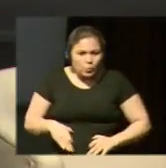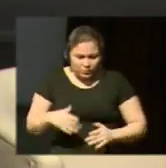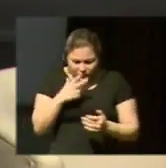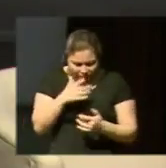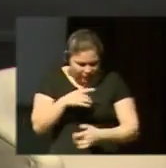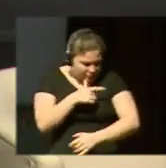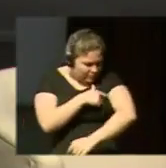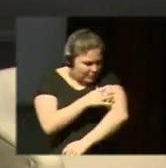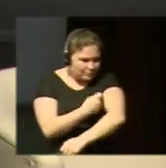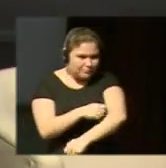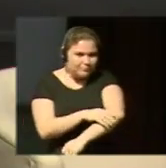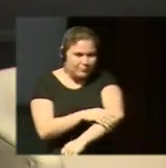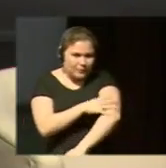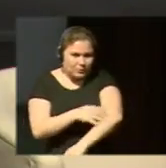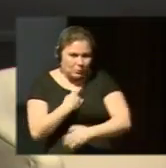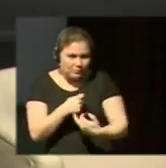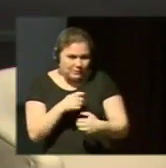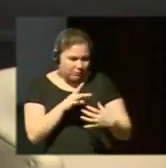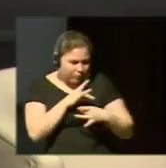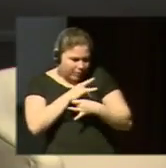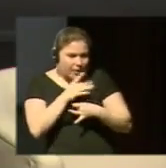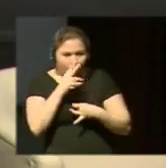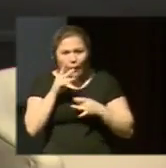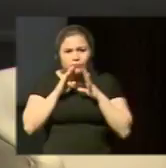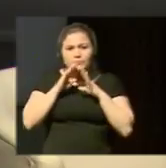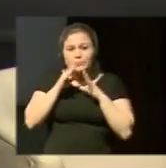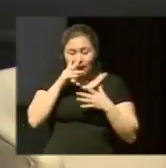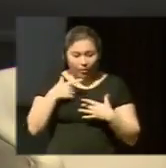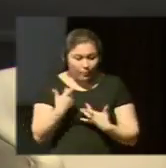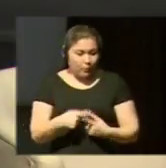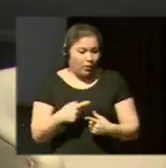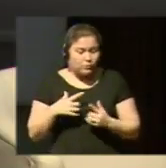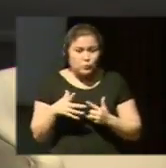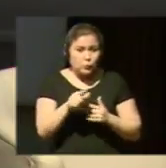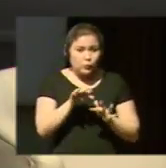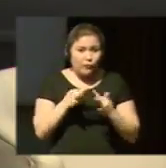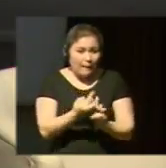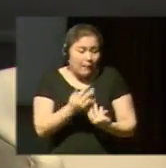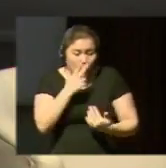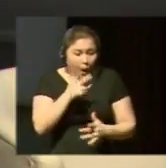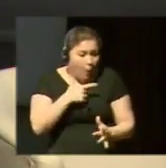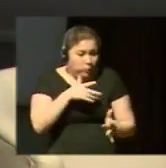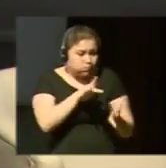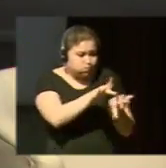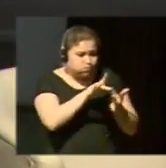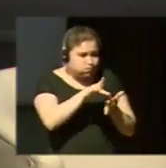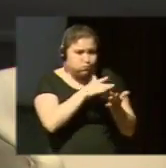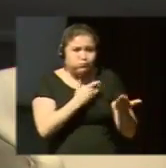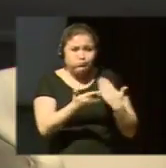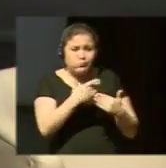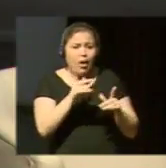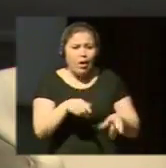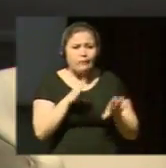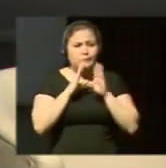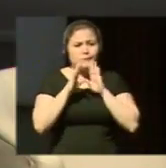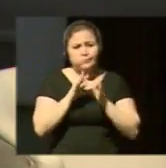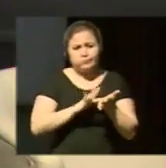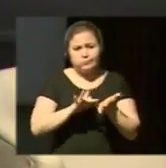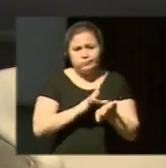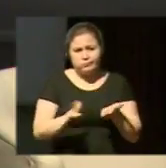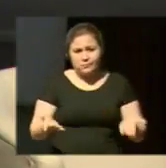e com amigos e receber informações. Eles usam Facebook, usam smartphone. Portanto,